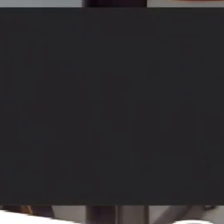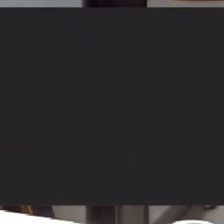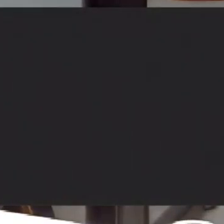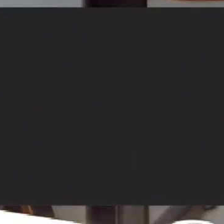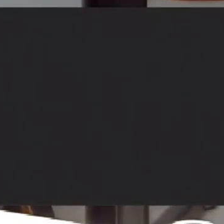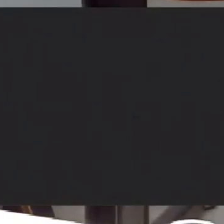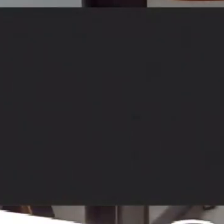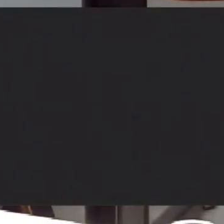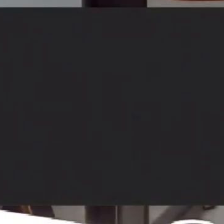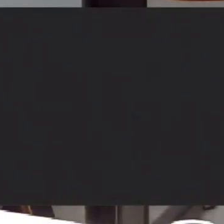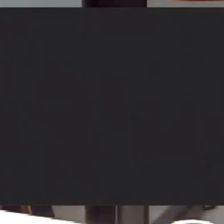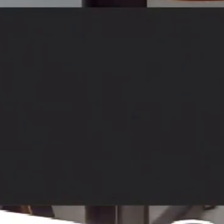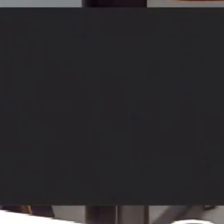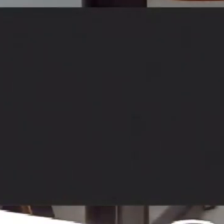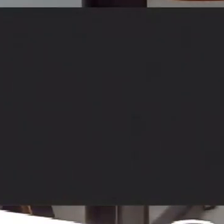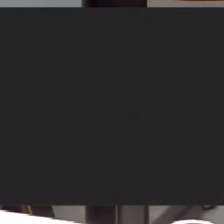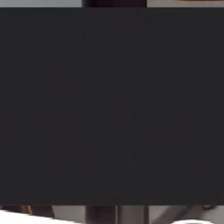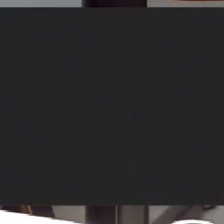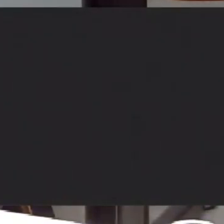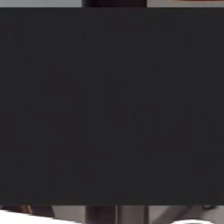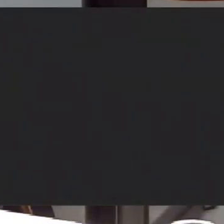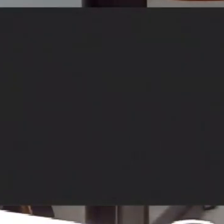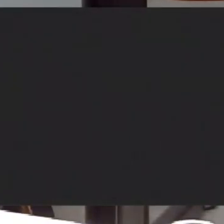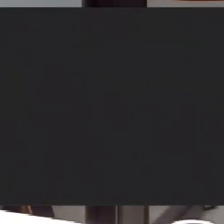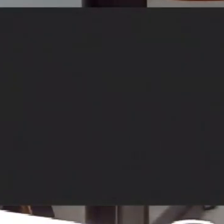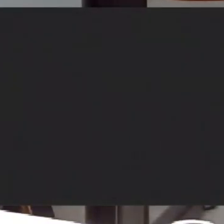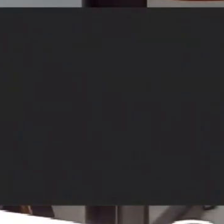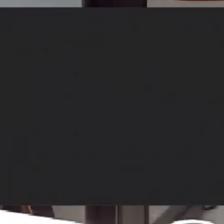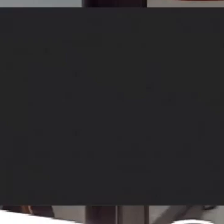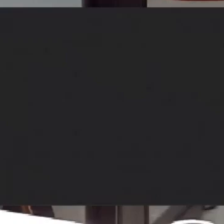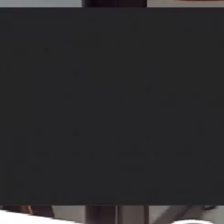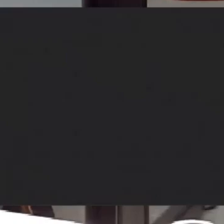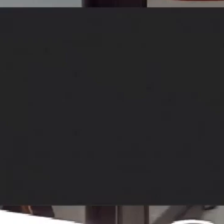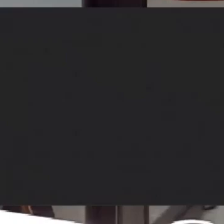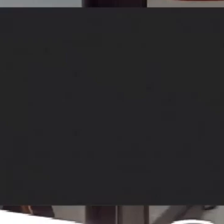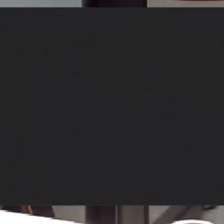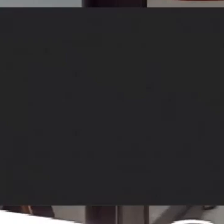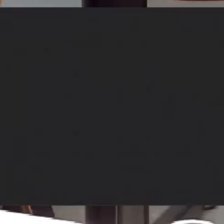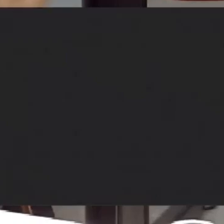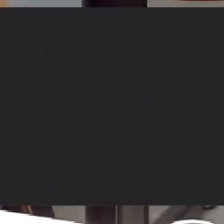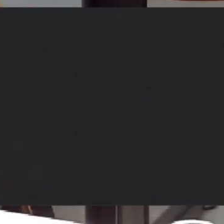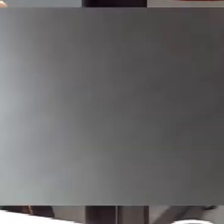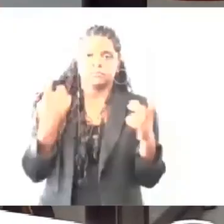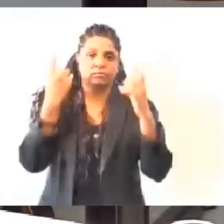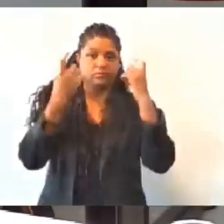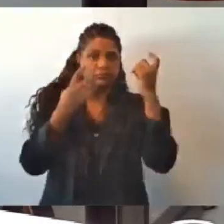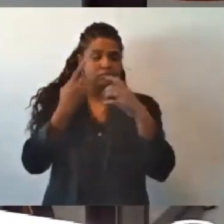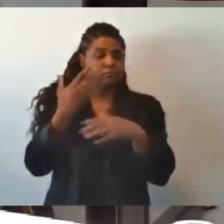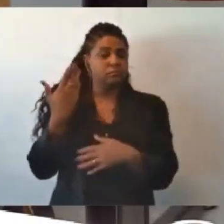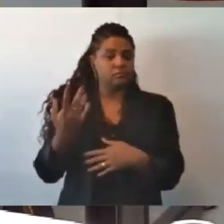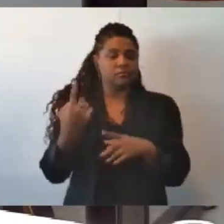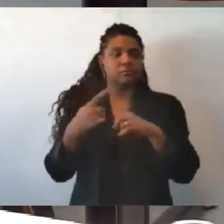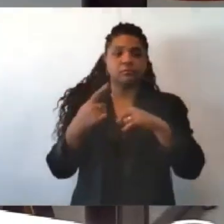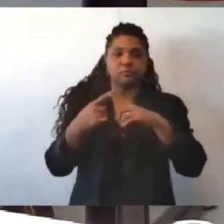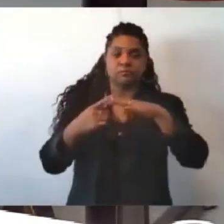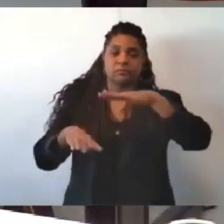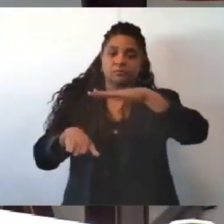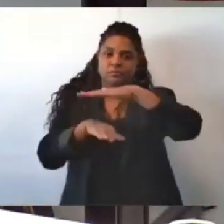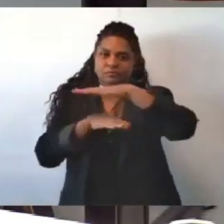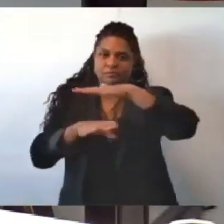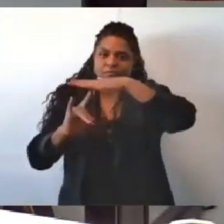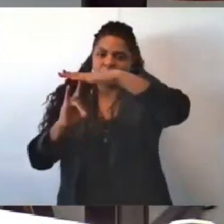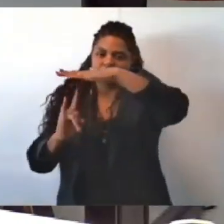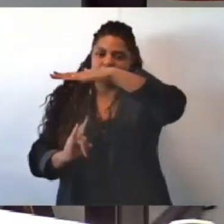apresentou esses dados. Então, nossa preocupação é isso, porque já debaixo do viaduto da Floresta, como no viaduto de